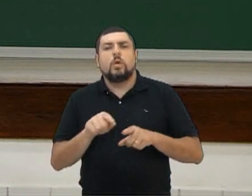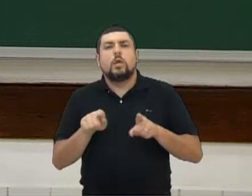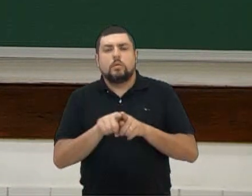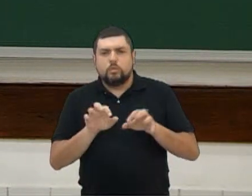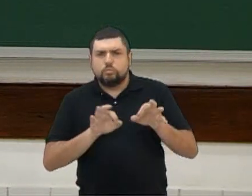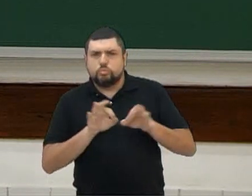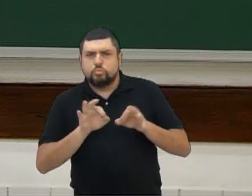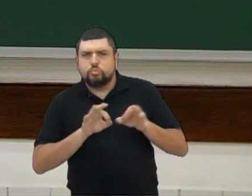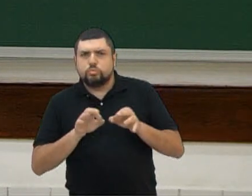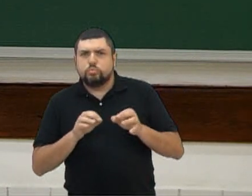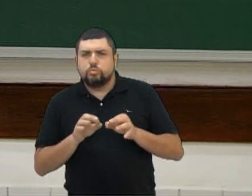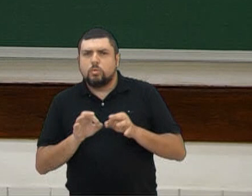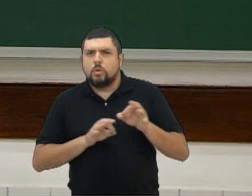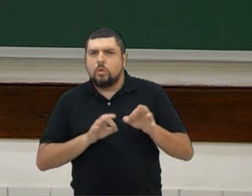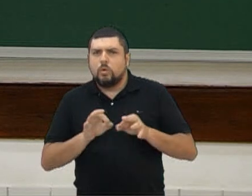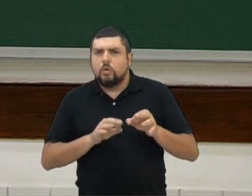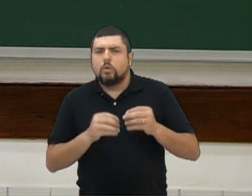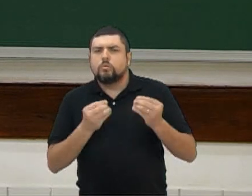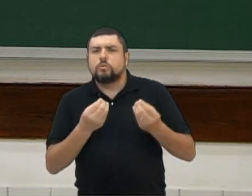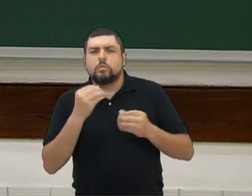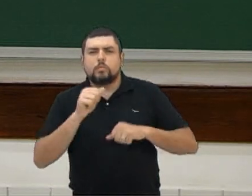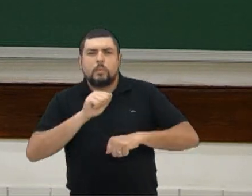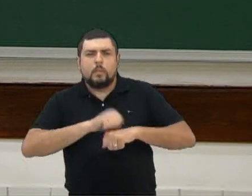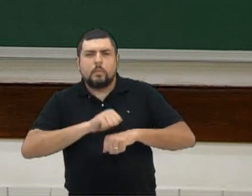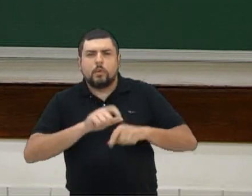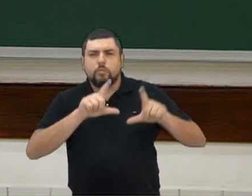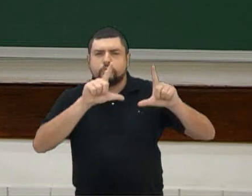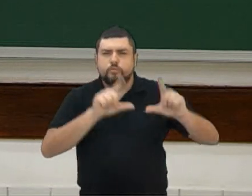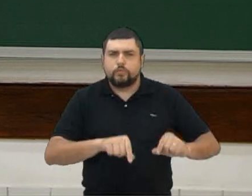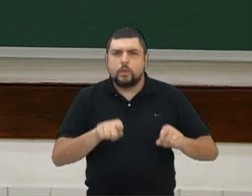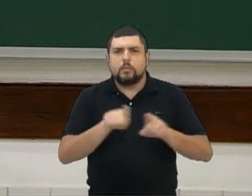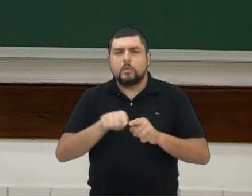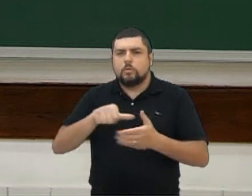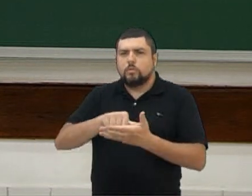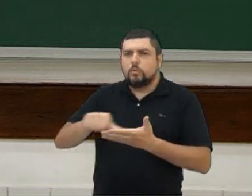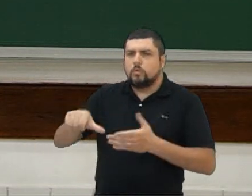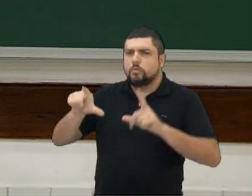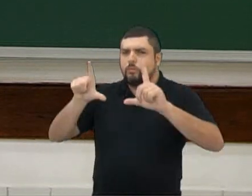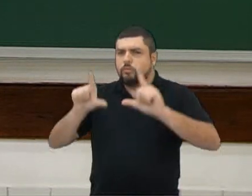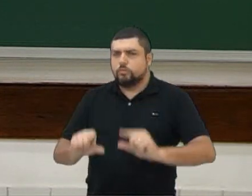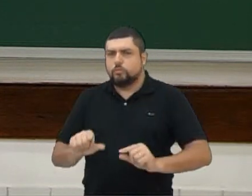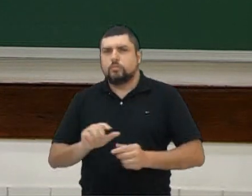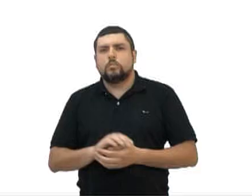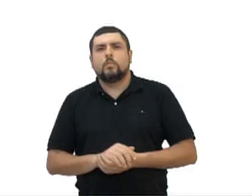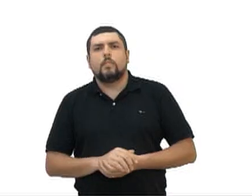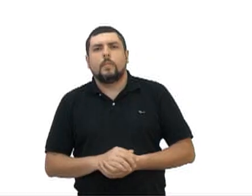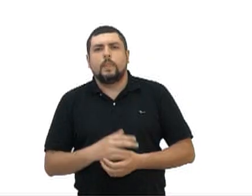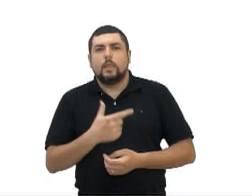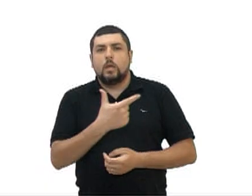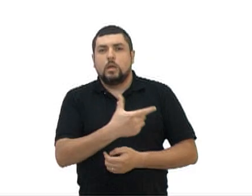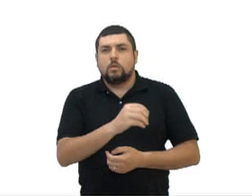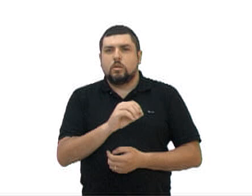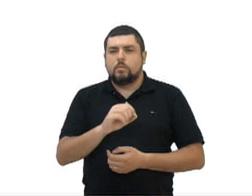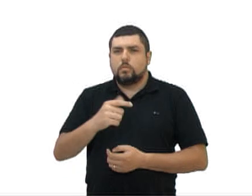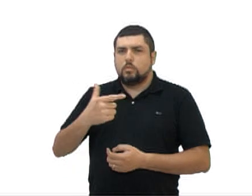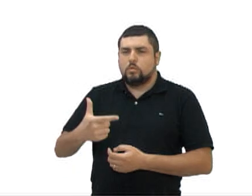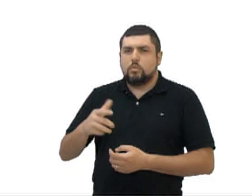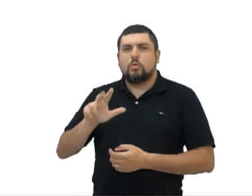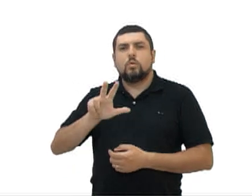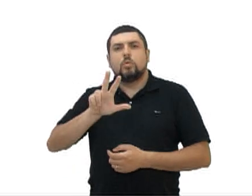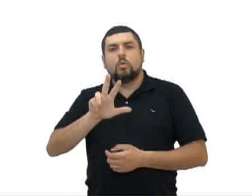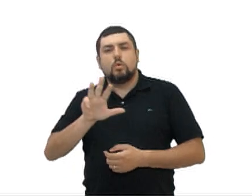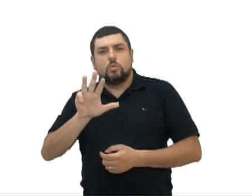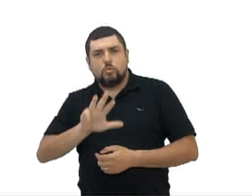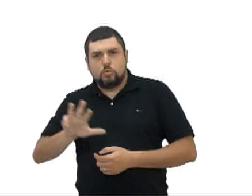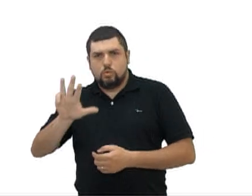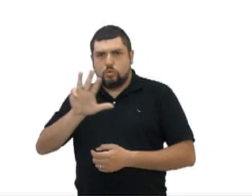e combate ao analfabetismo. Em 2002, Lula é eleito presidente da República, que vai ocupar